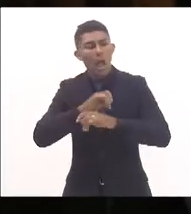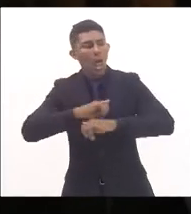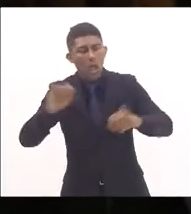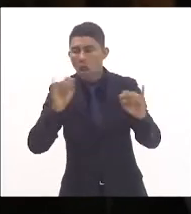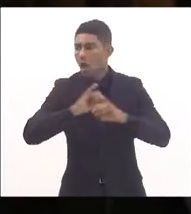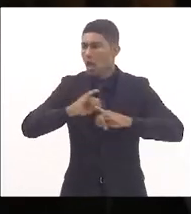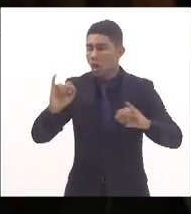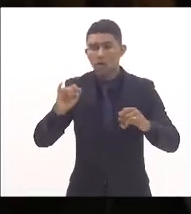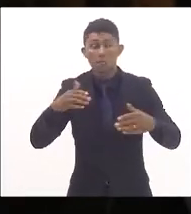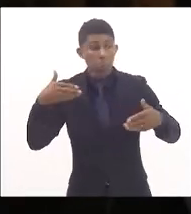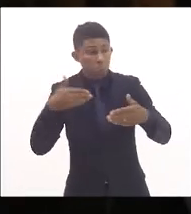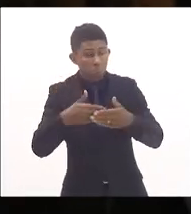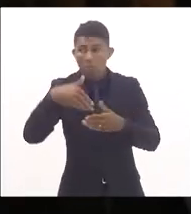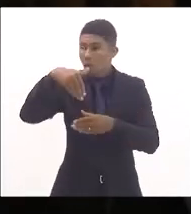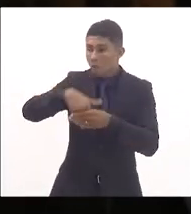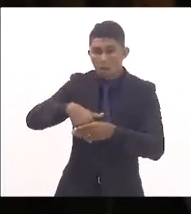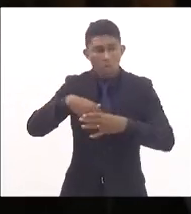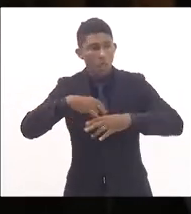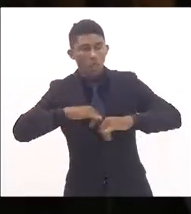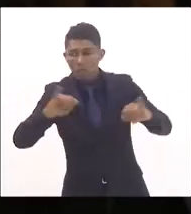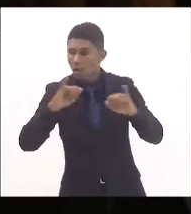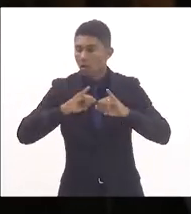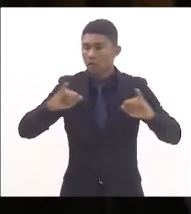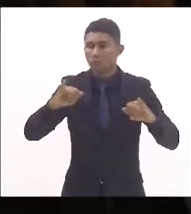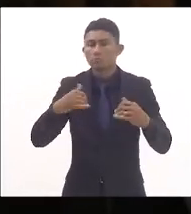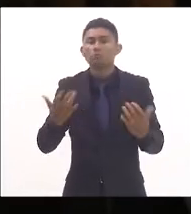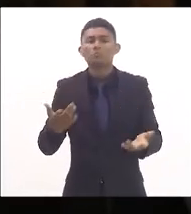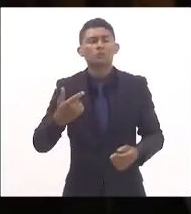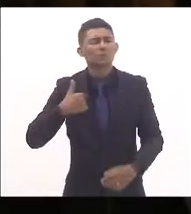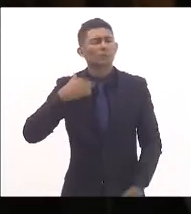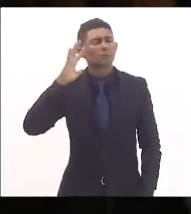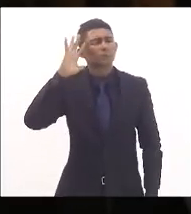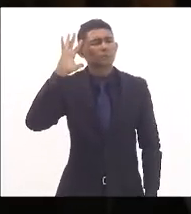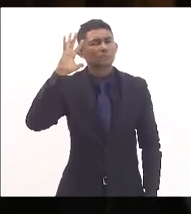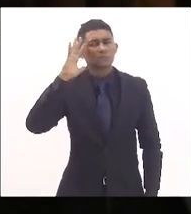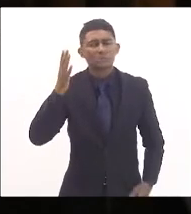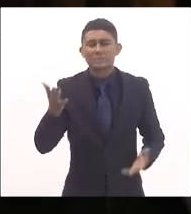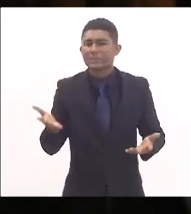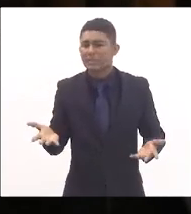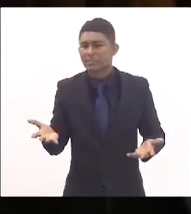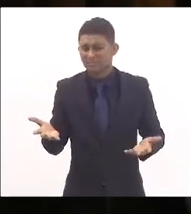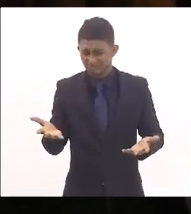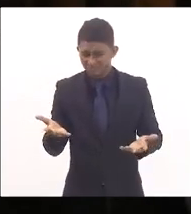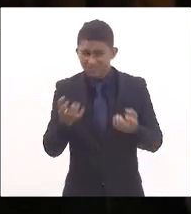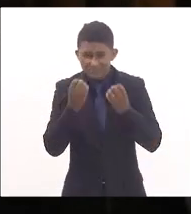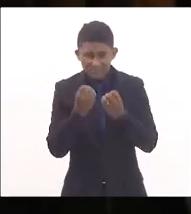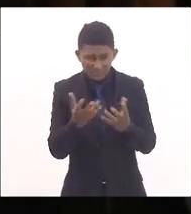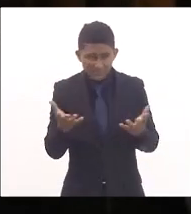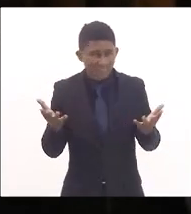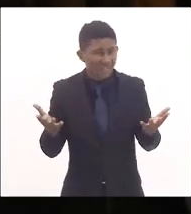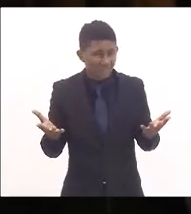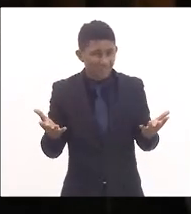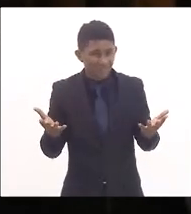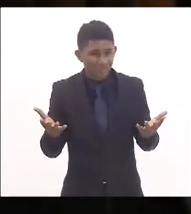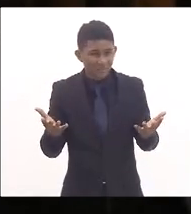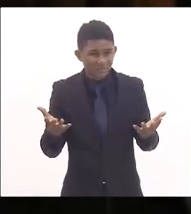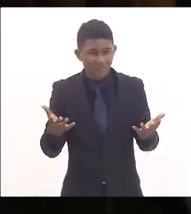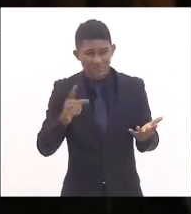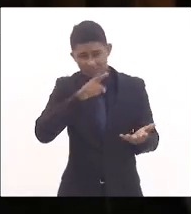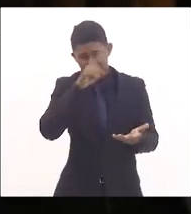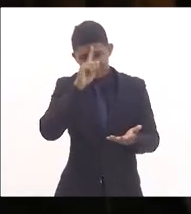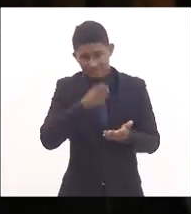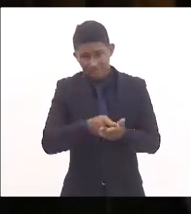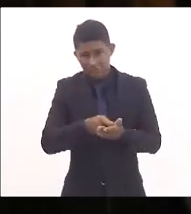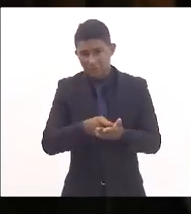Então, eu me pergunto, será essa medida oportuna? No meu entendimento,